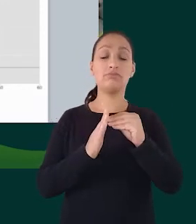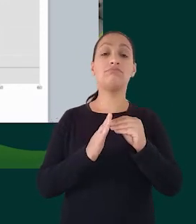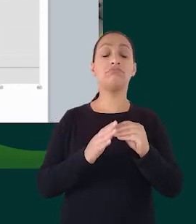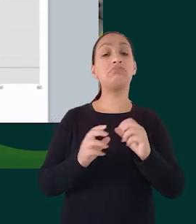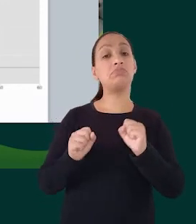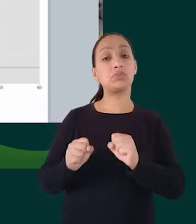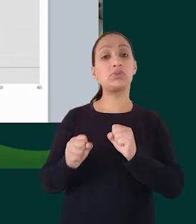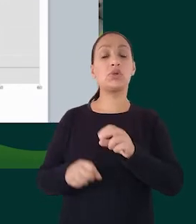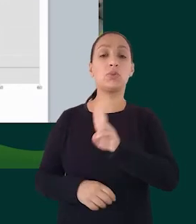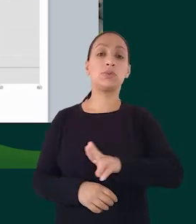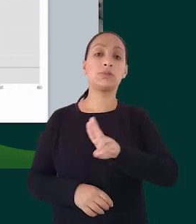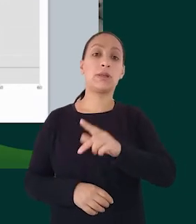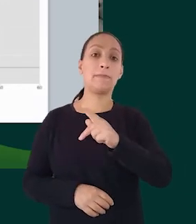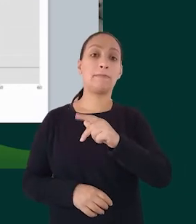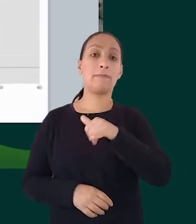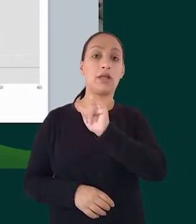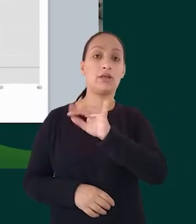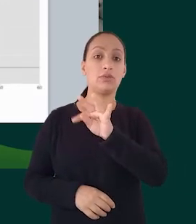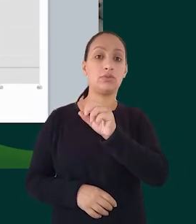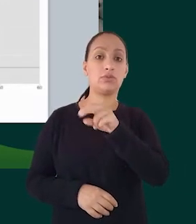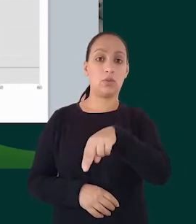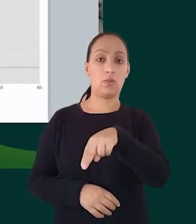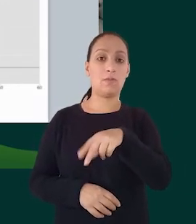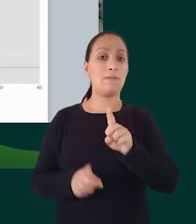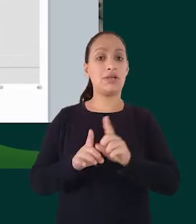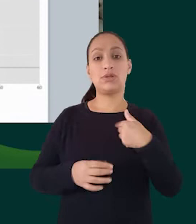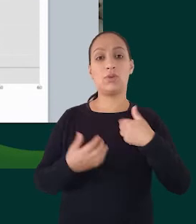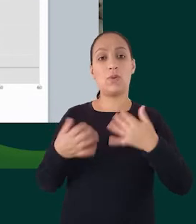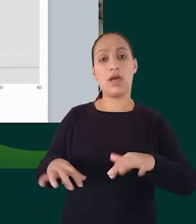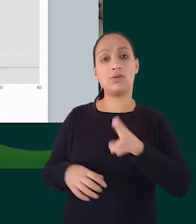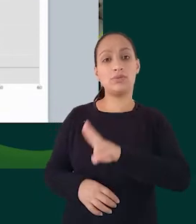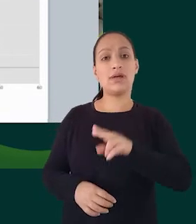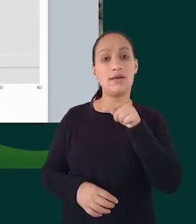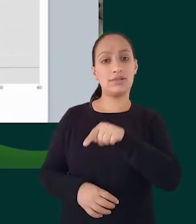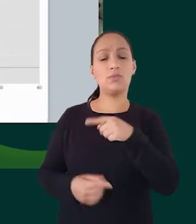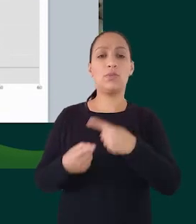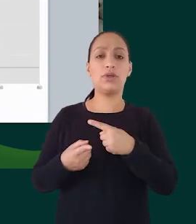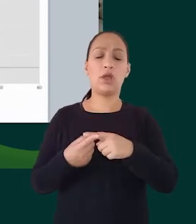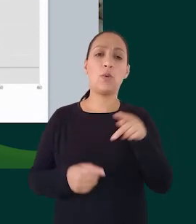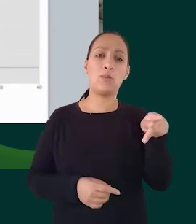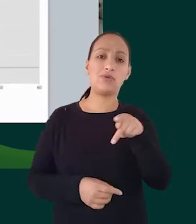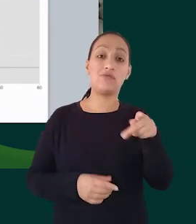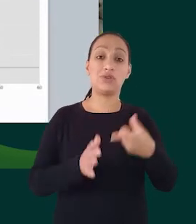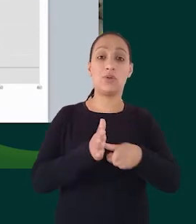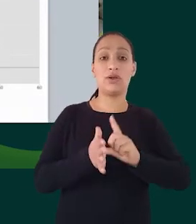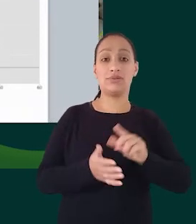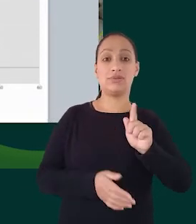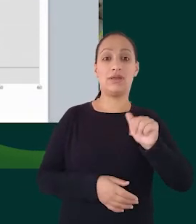não quis fazer em Python porque eu assisti a primeira palestra que vocês tiveram com o Gabriel e ele usou Python. Então, eu queria usar